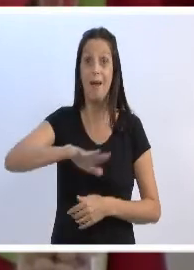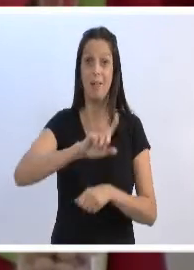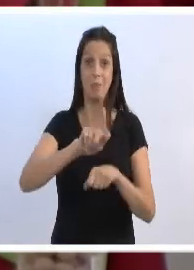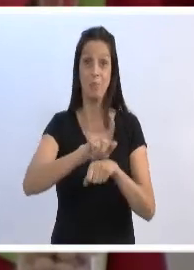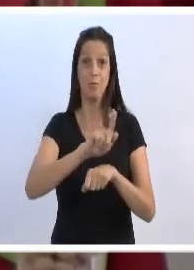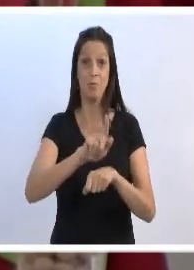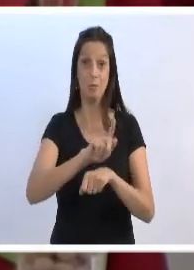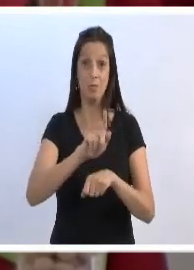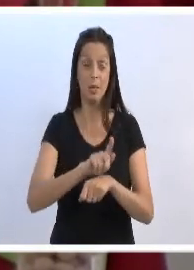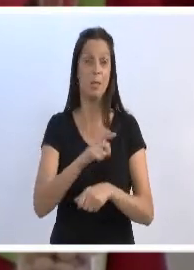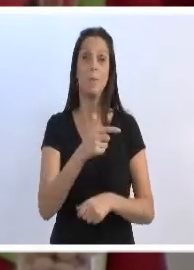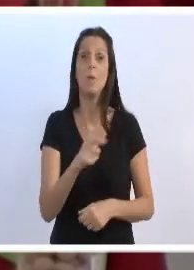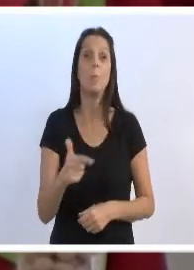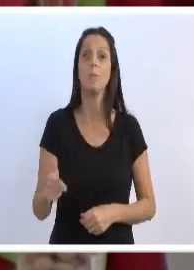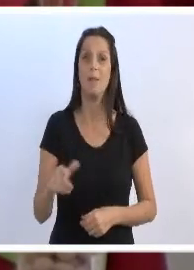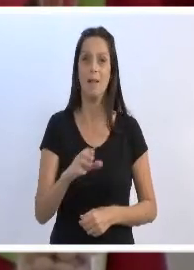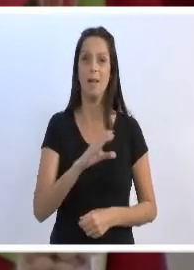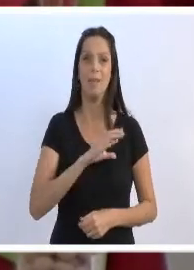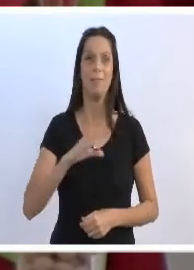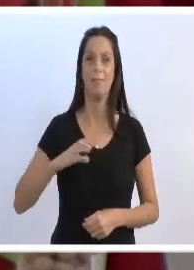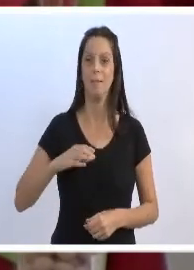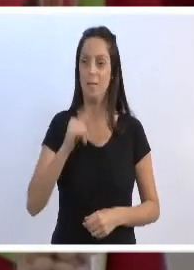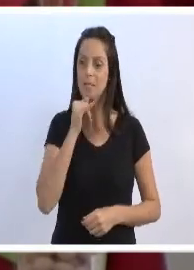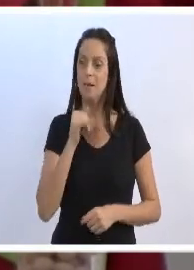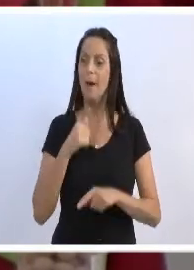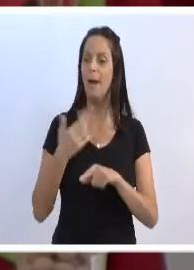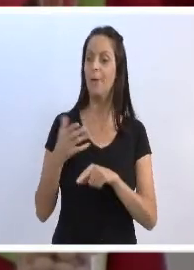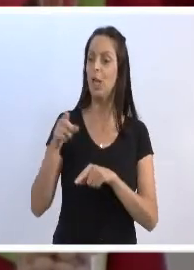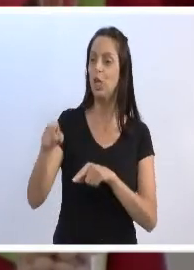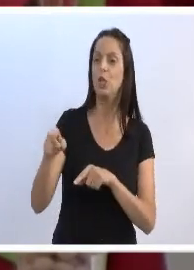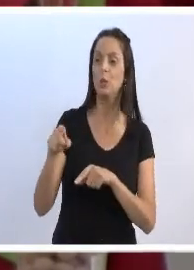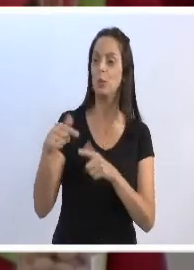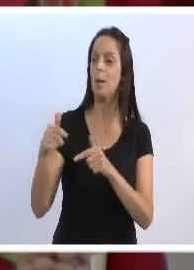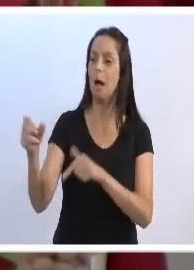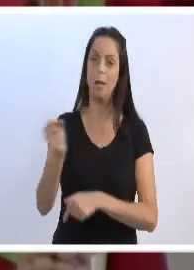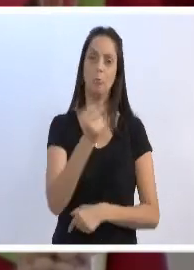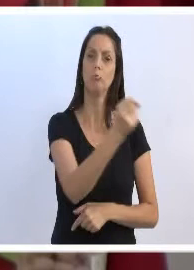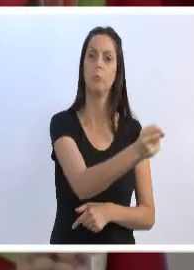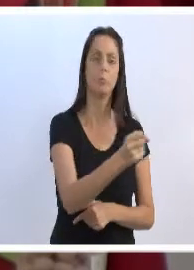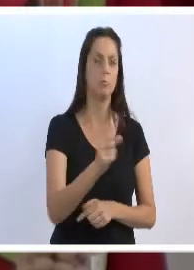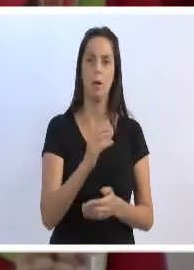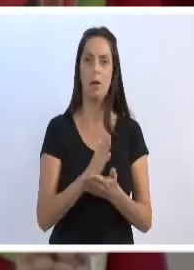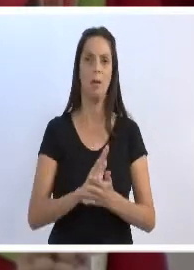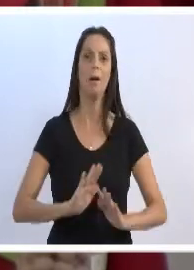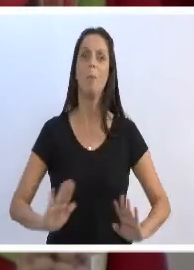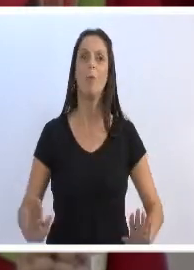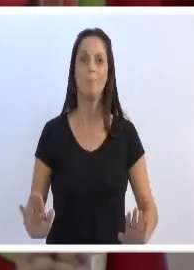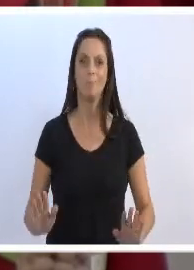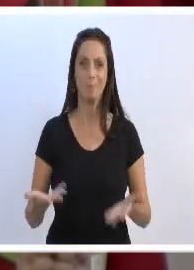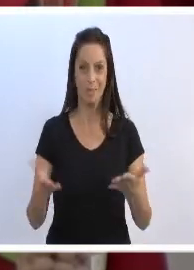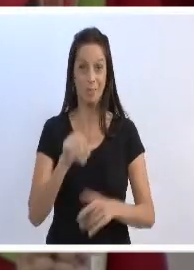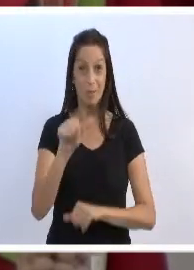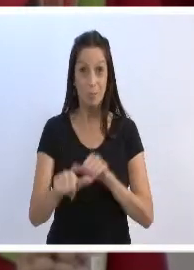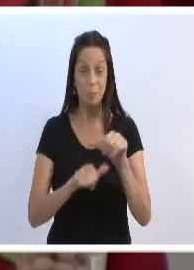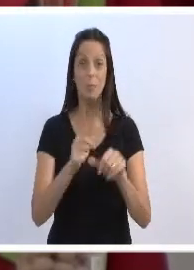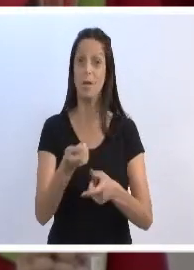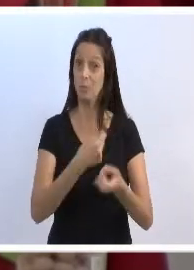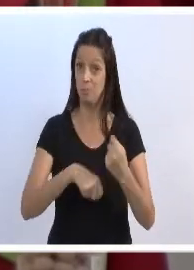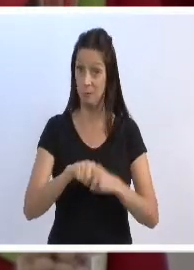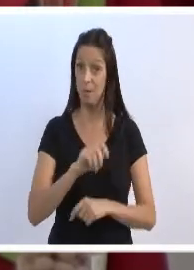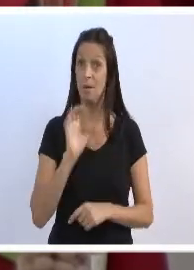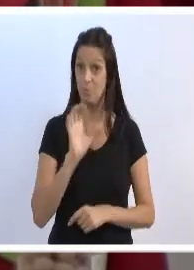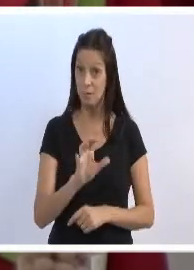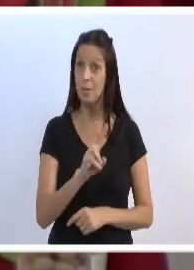cargos de livre nomeação a partir da aprovação dessa reforma vereador matias vereador cesar sim demais colegas